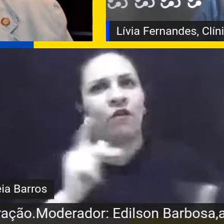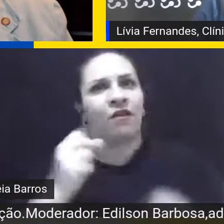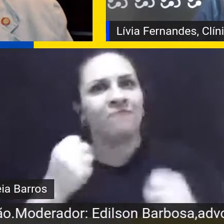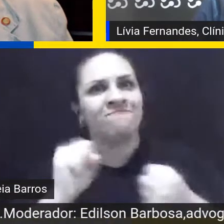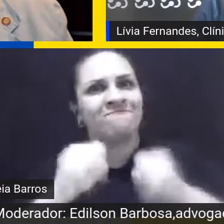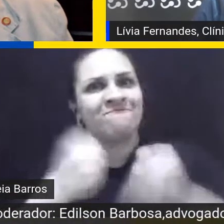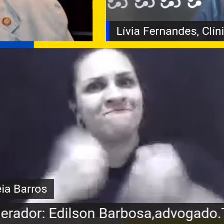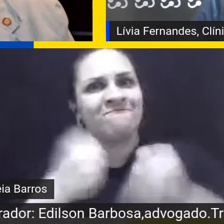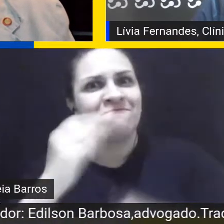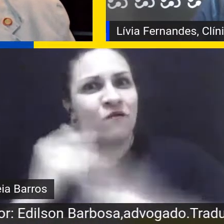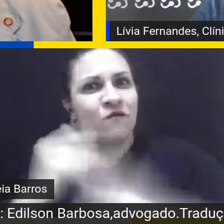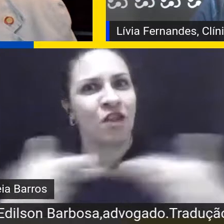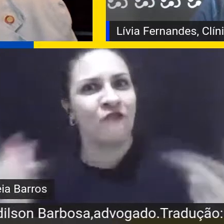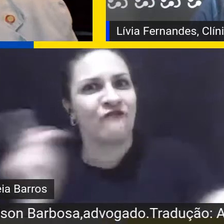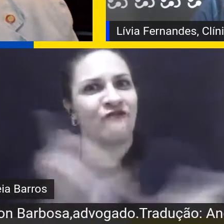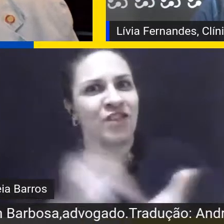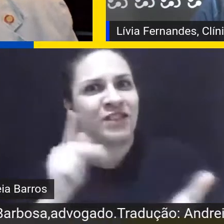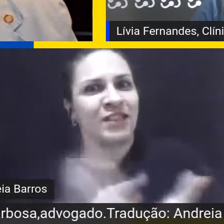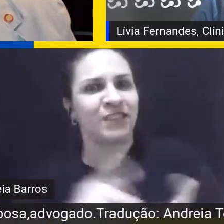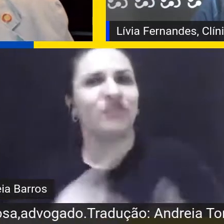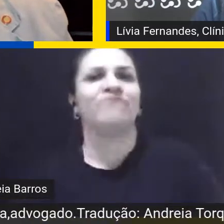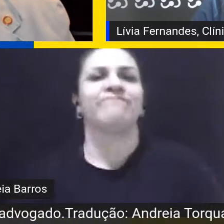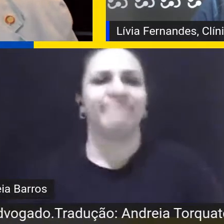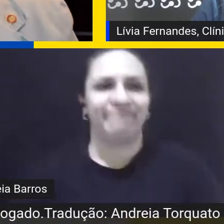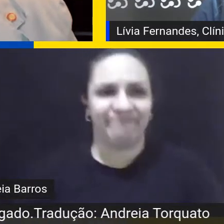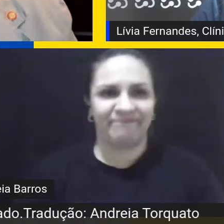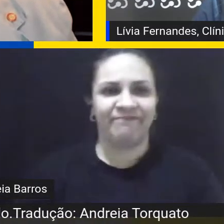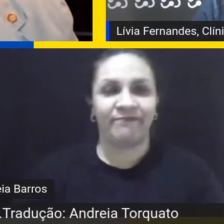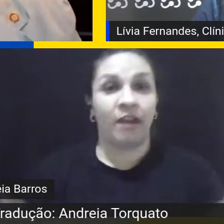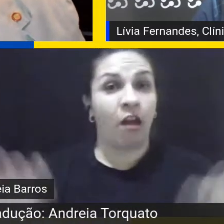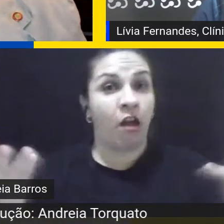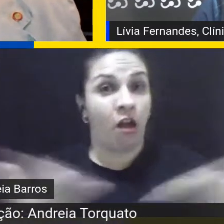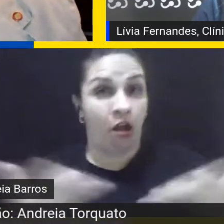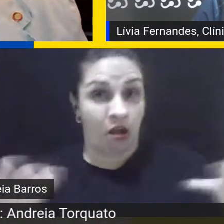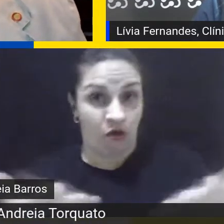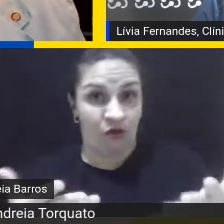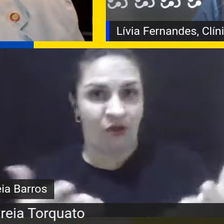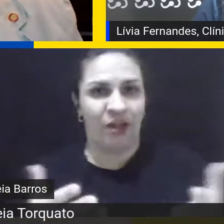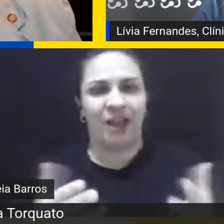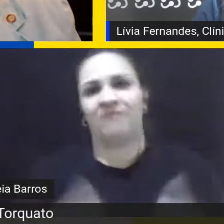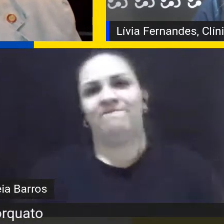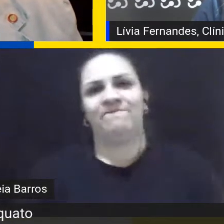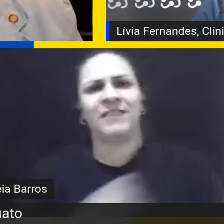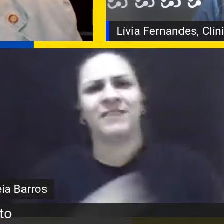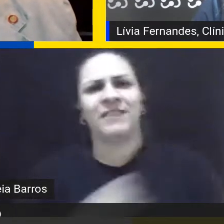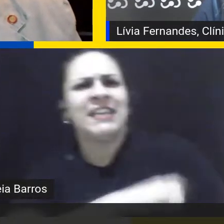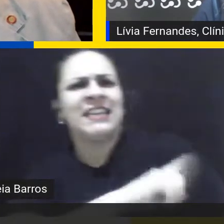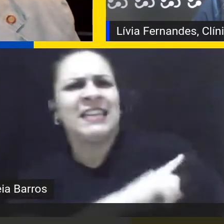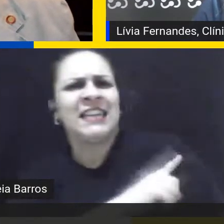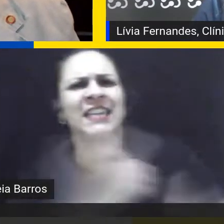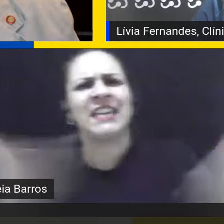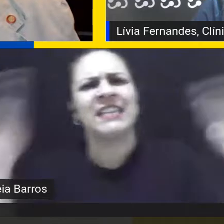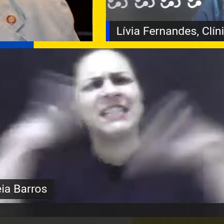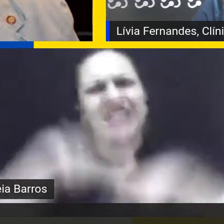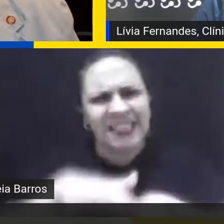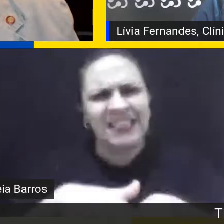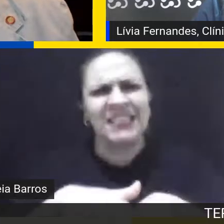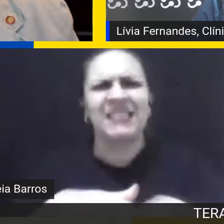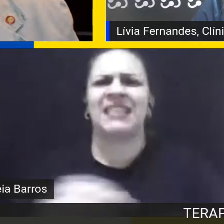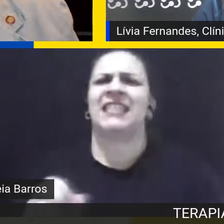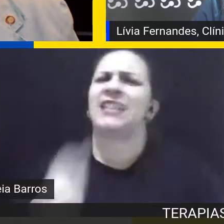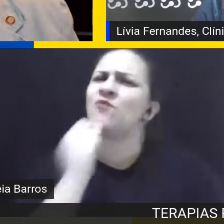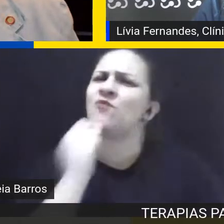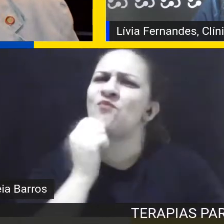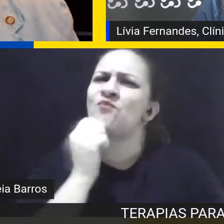profissional. Ah, que ótimo. Agora vamos falar da Clínica Interação. Como é que é isso? Vocês estão aqui em Taguatinga